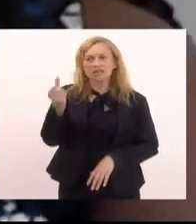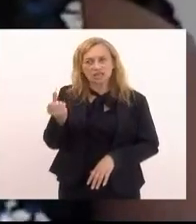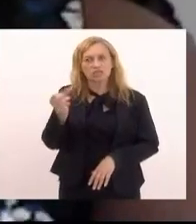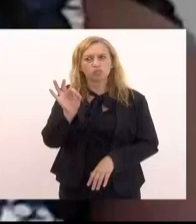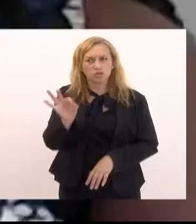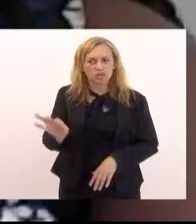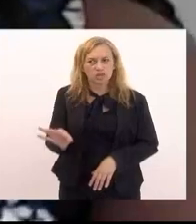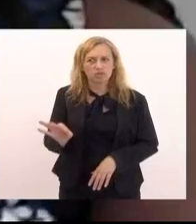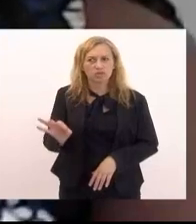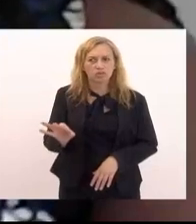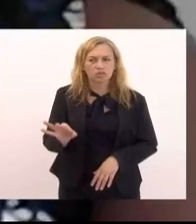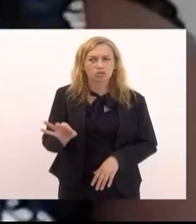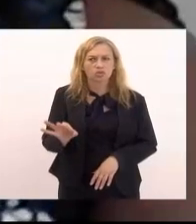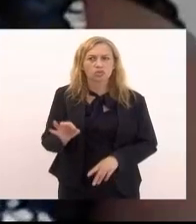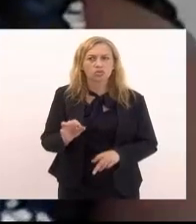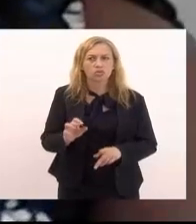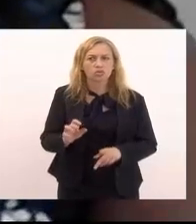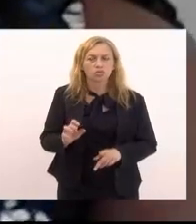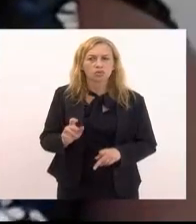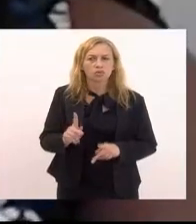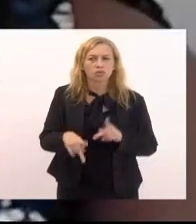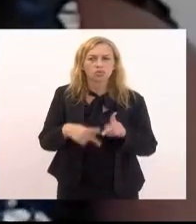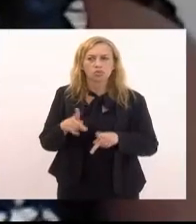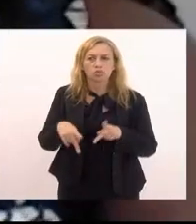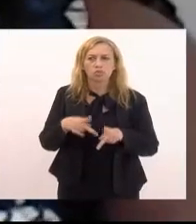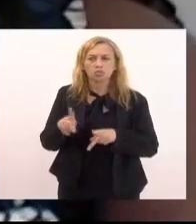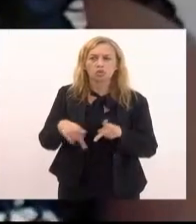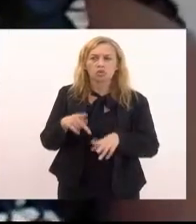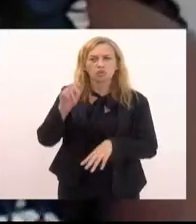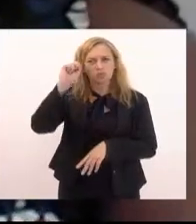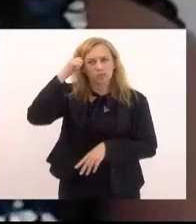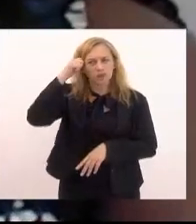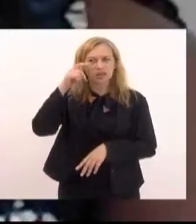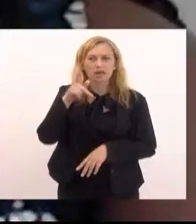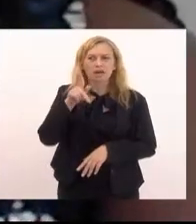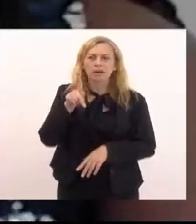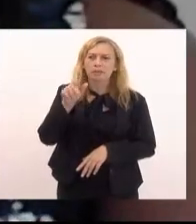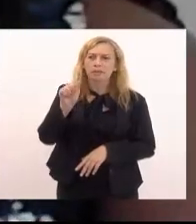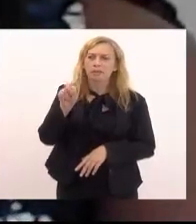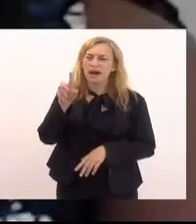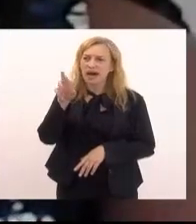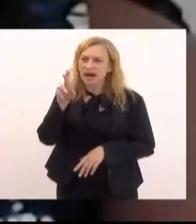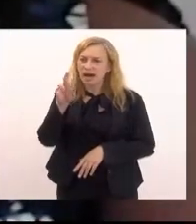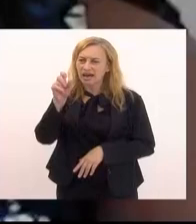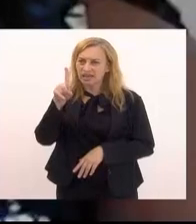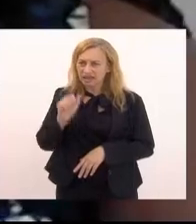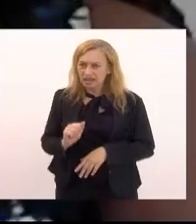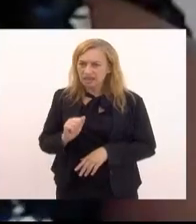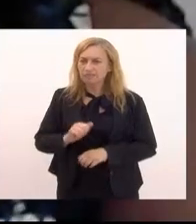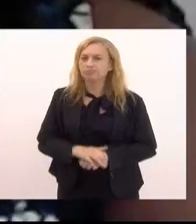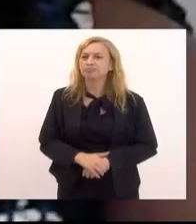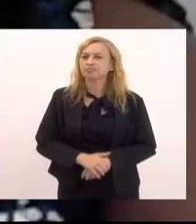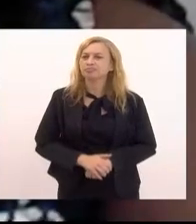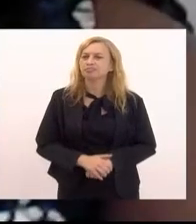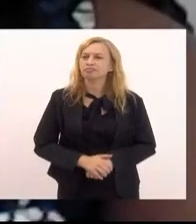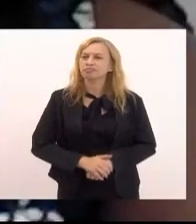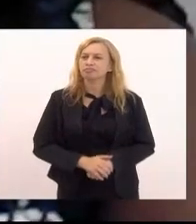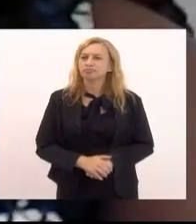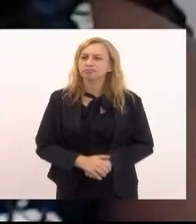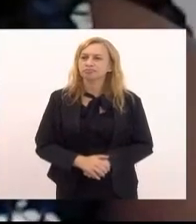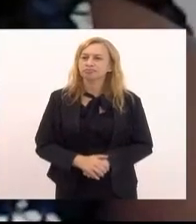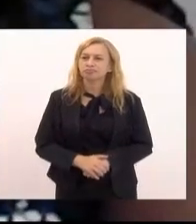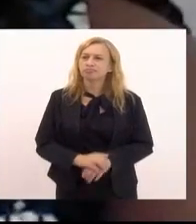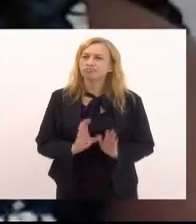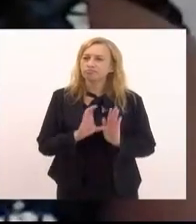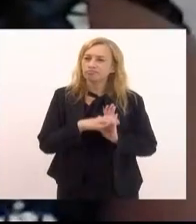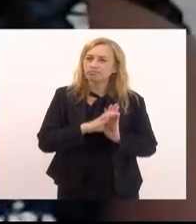56% de população preta e parda. Eu costumo dizer, como cientista social, um